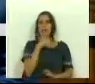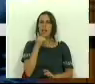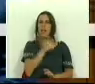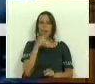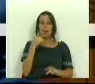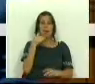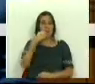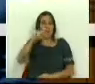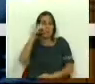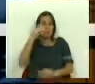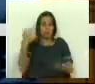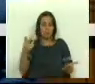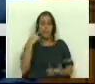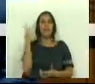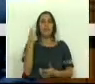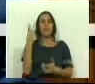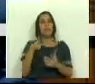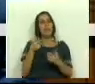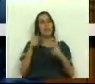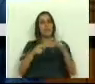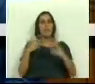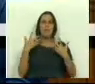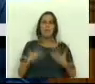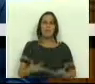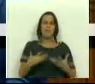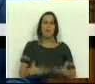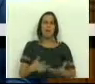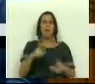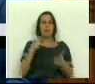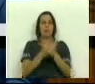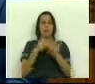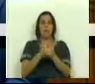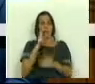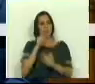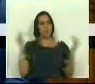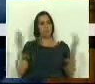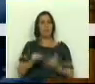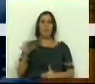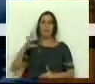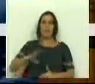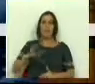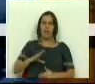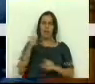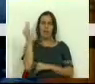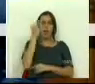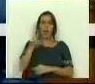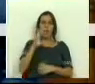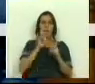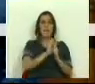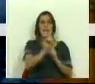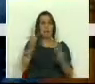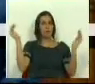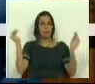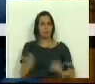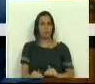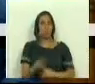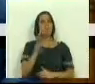nunca visto. Vivem com uma carga fiscal pesadíssima, assistem à redução dos seus salários, das reformas e das pensões,